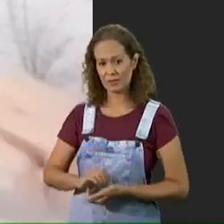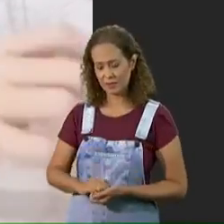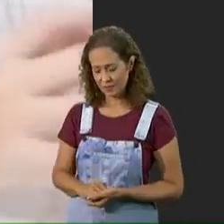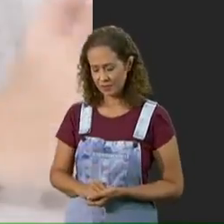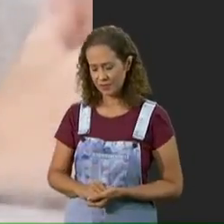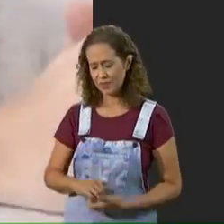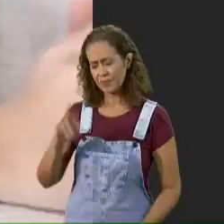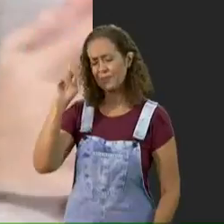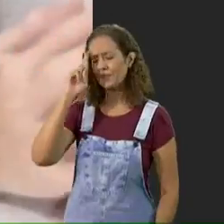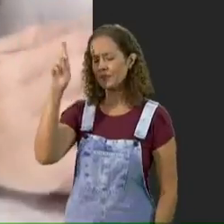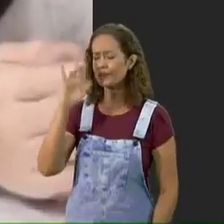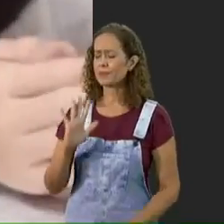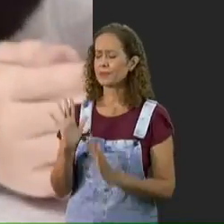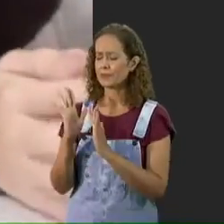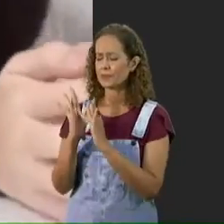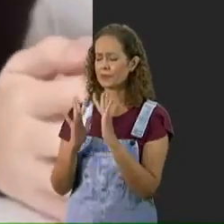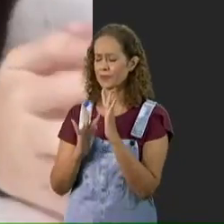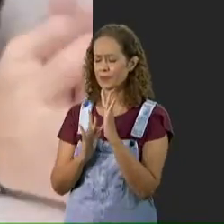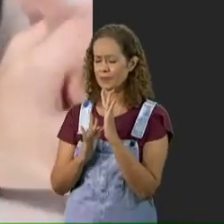Senhor Jesus, Senhor Jesus,